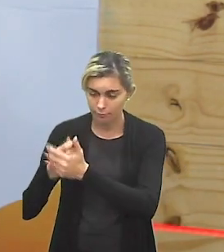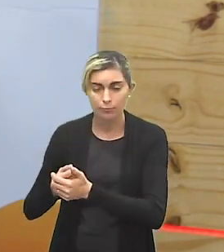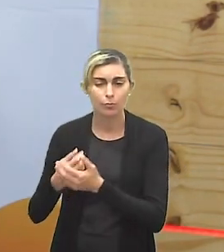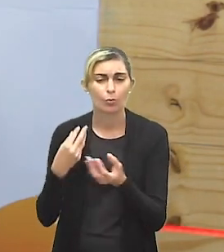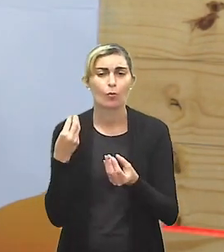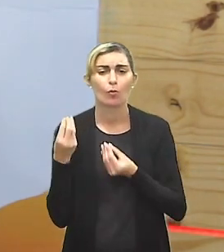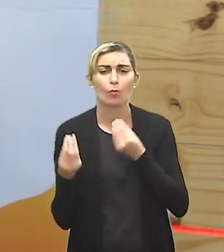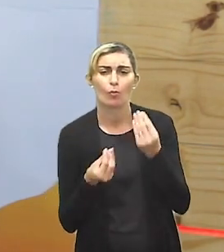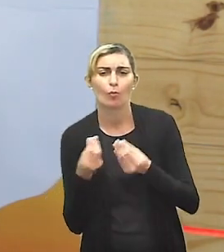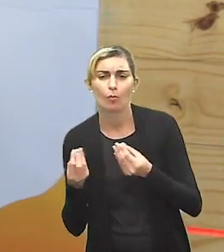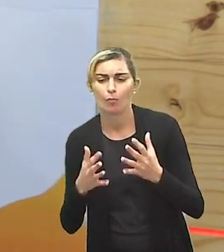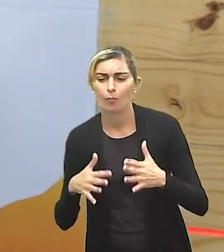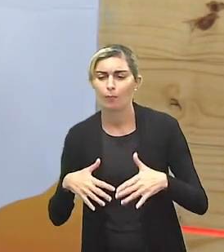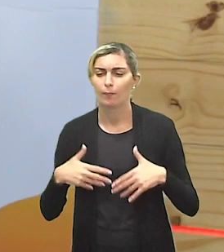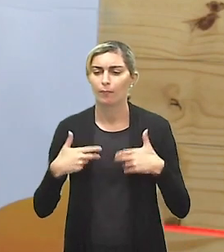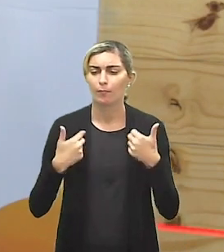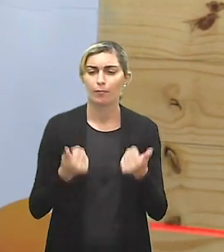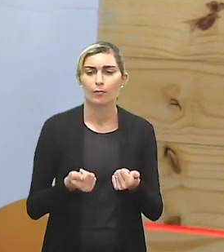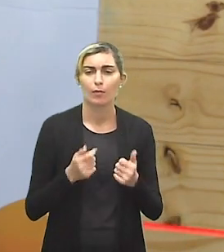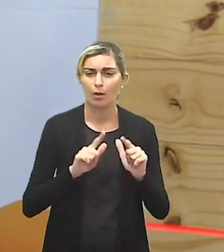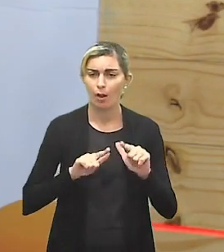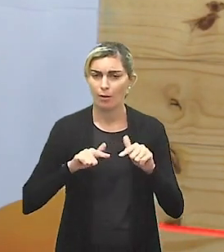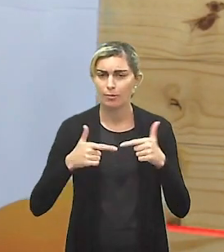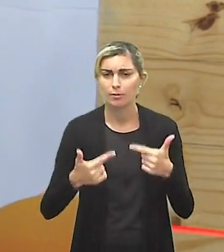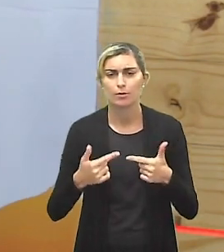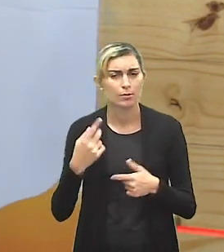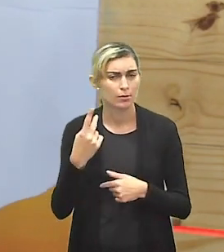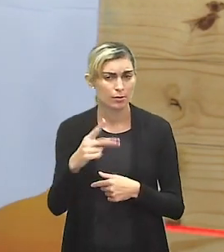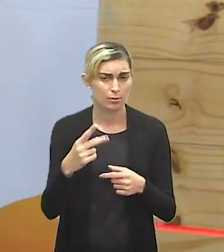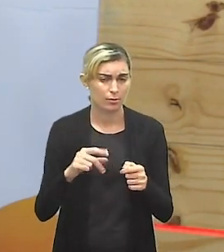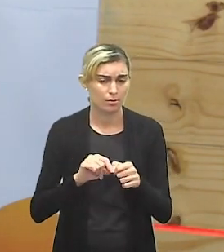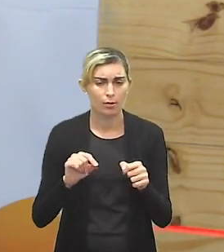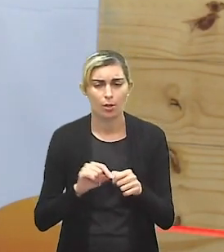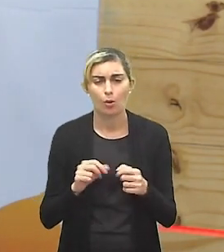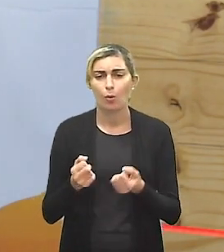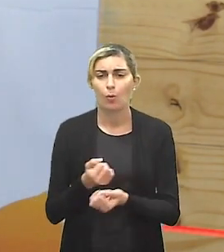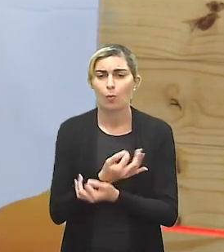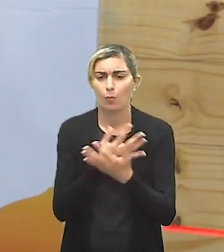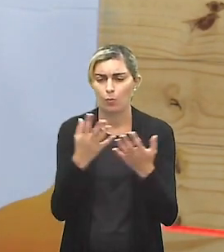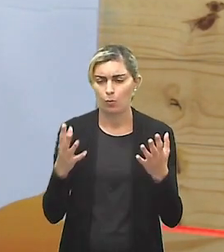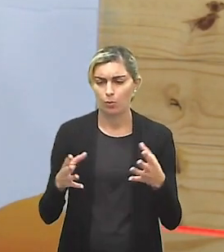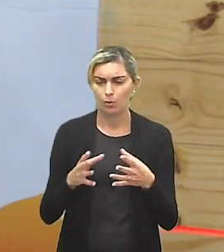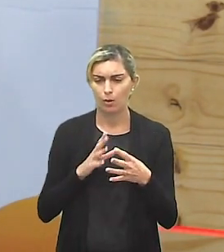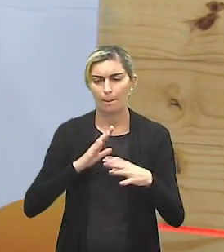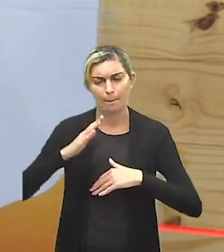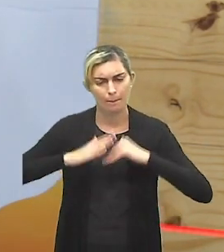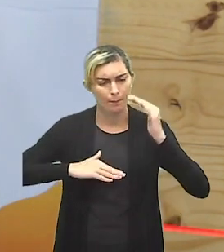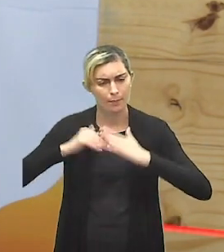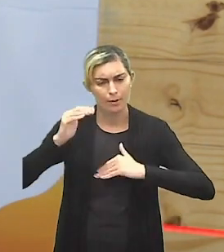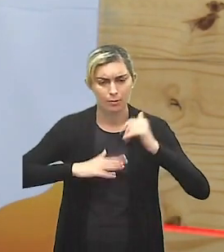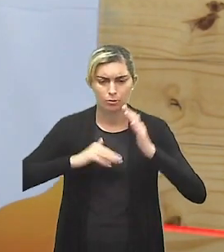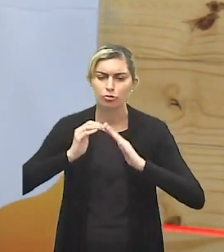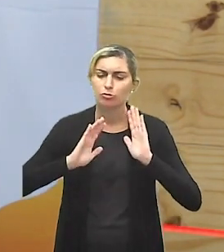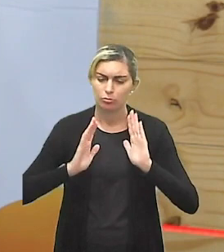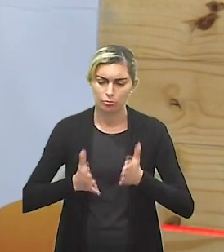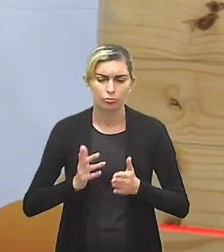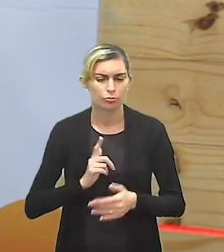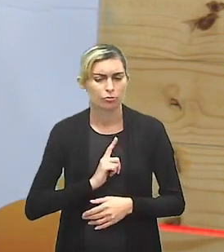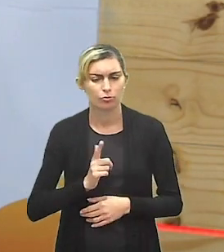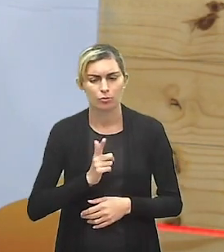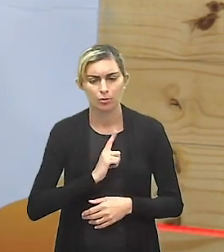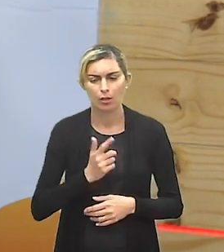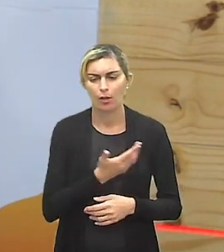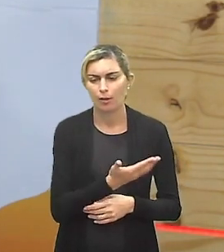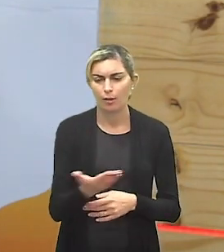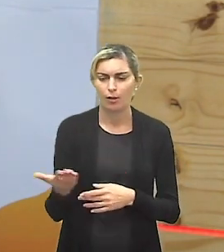pode melhorar aquela ação que ele está executando. Quando ele envolve essas habilidades que ele já detém, é um